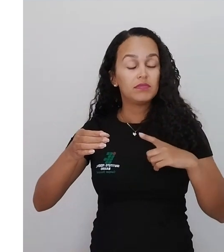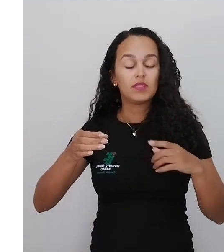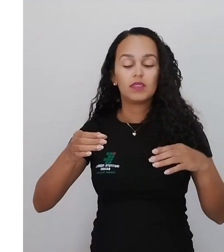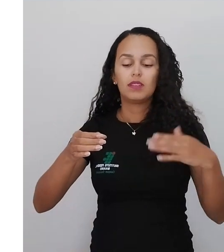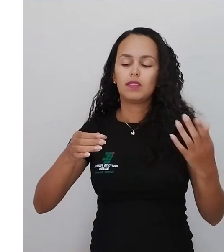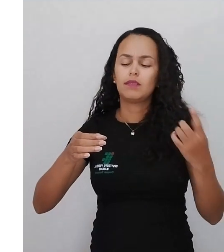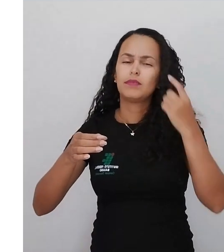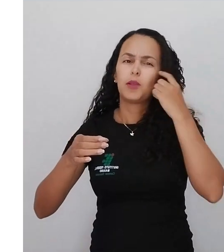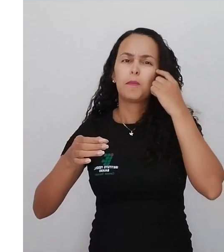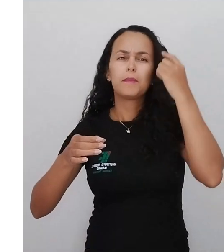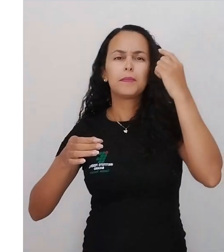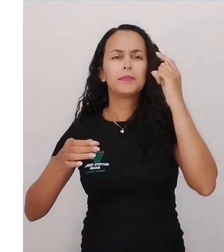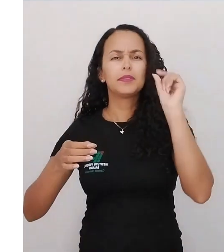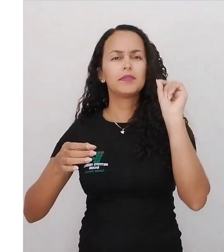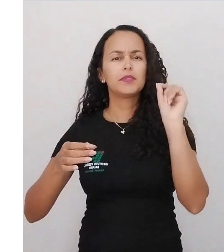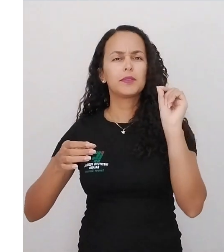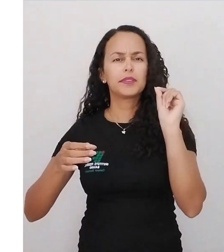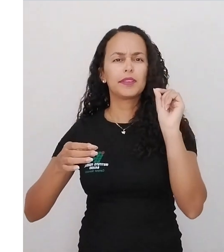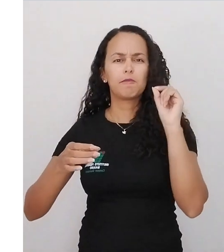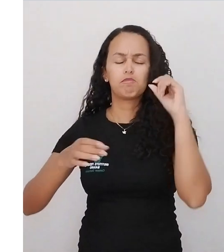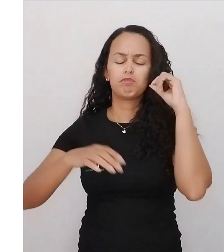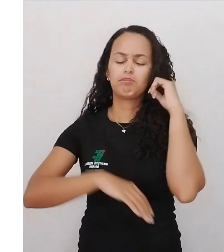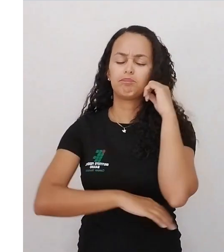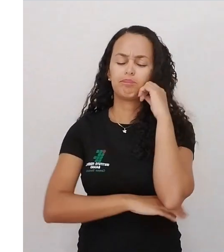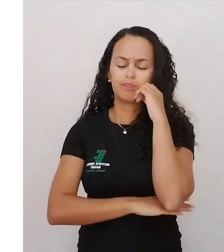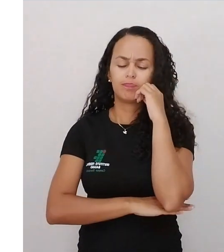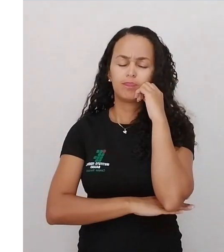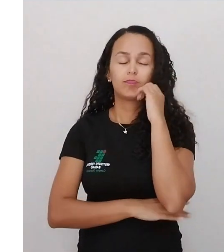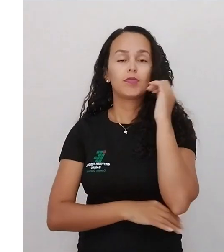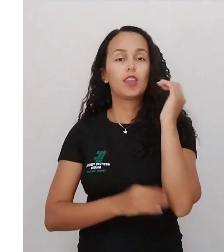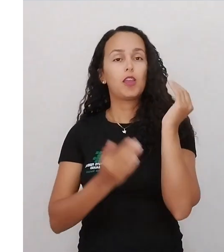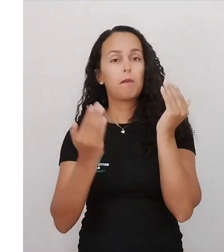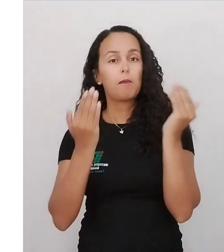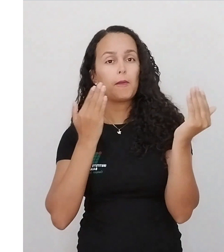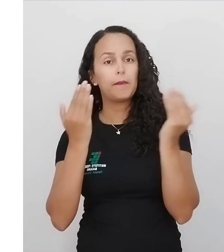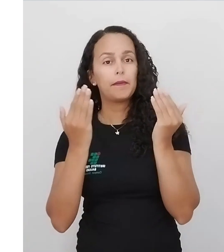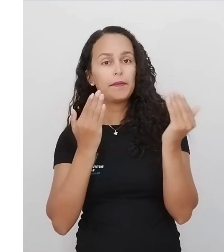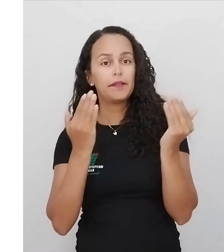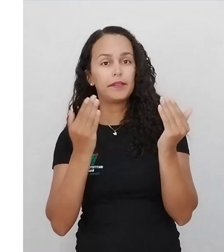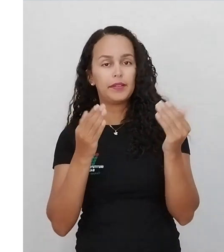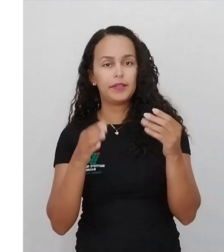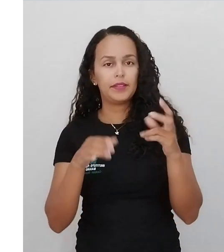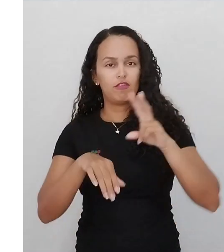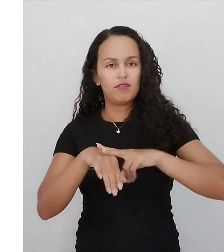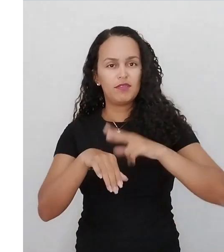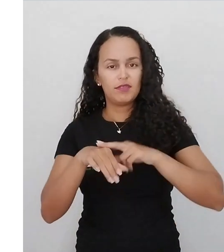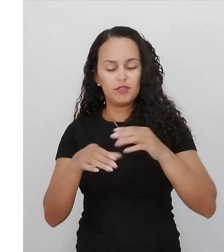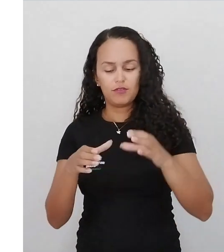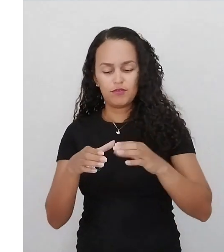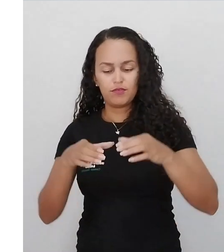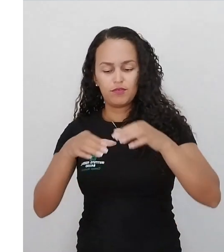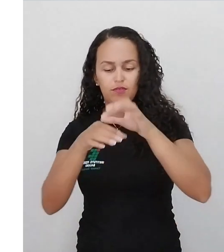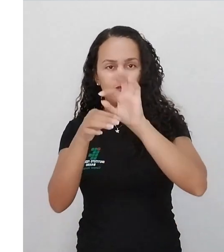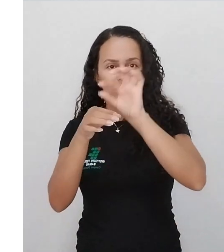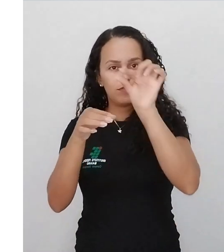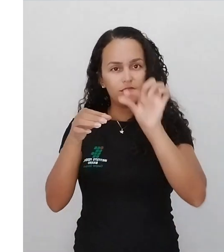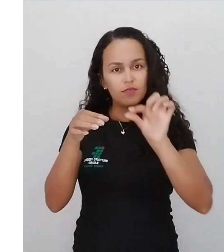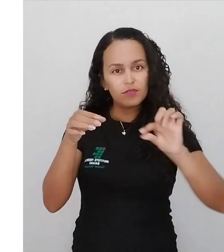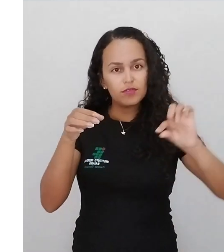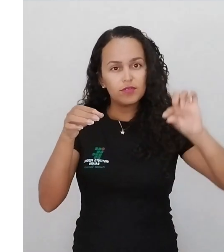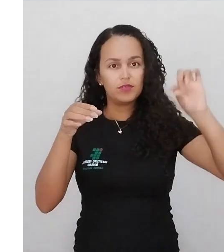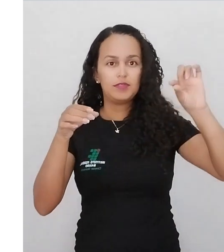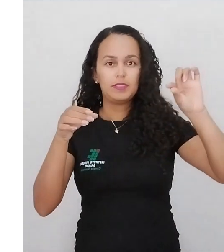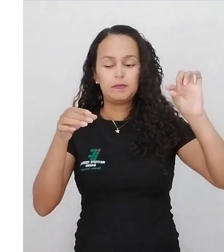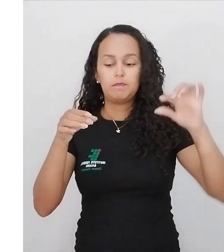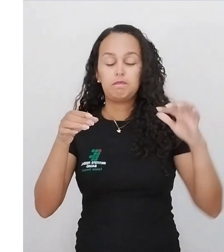E aí foi o que veio na cabeça dele foi: ao comparar a estrutura lá, né, do frasco do pescoço de